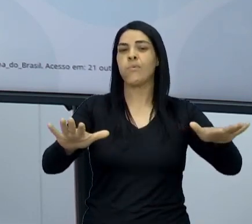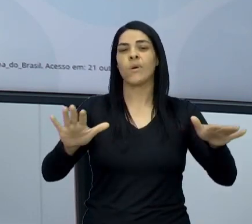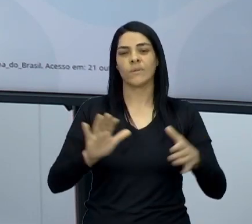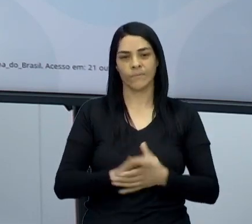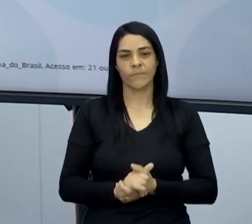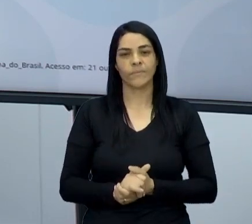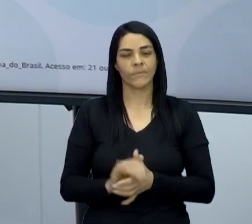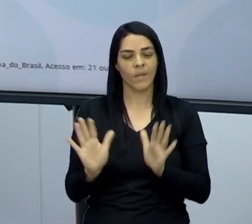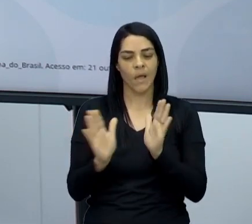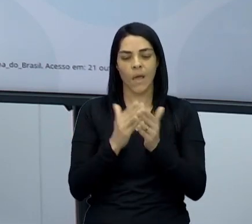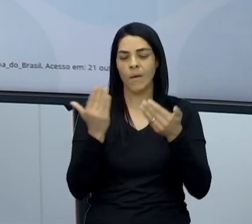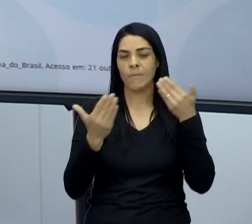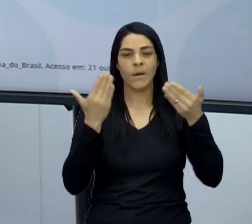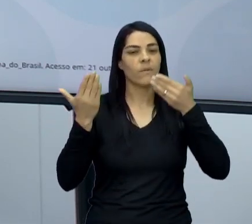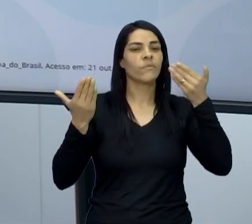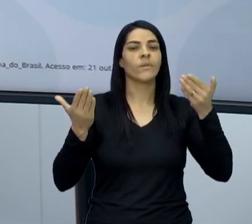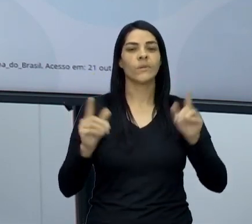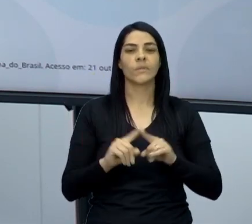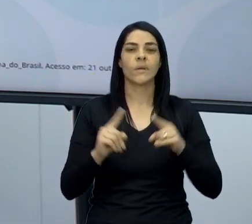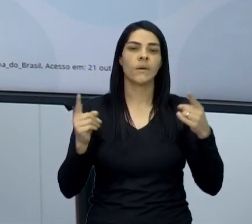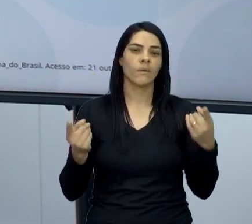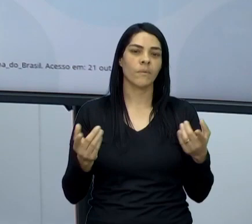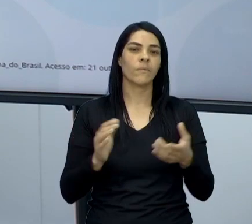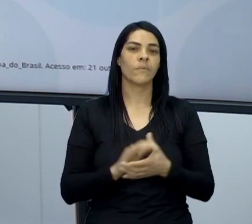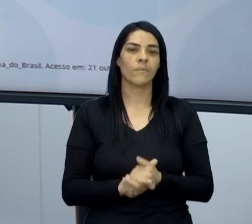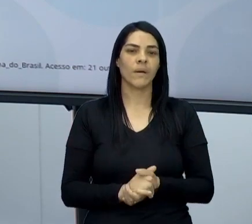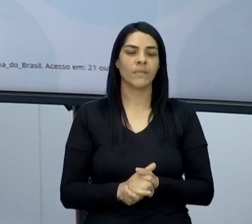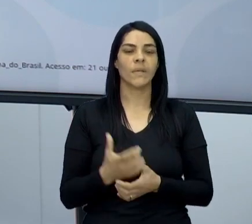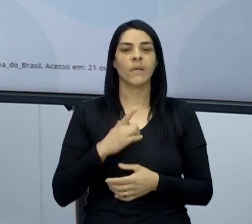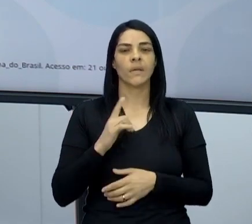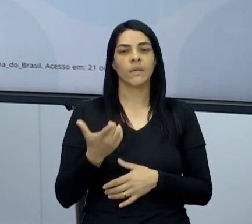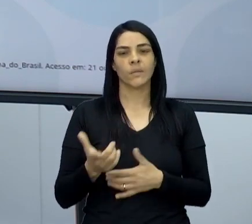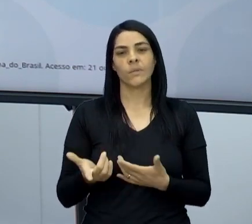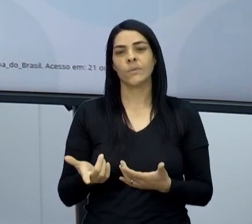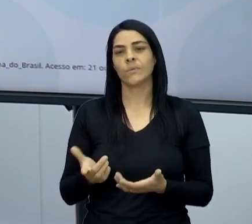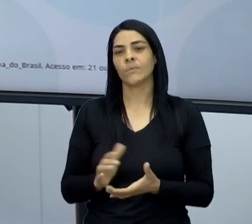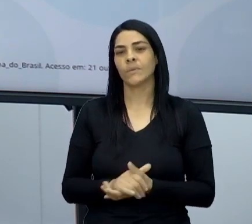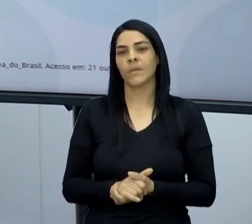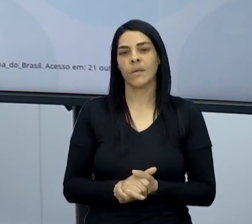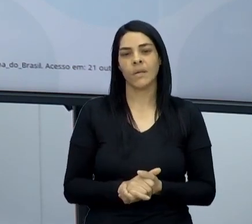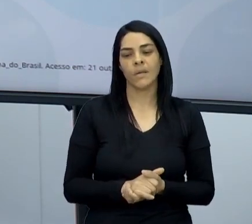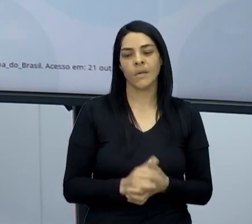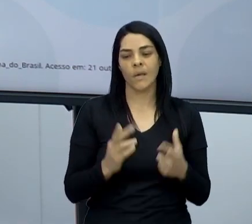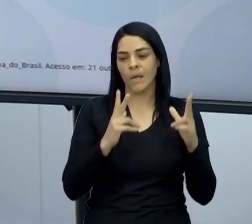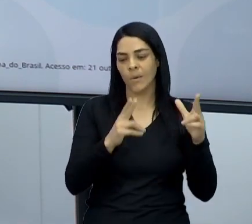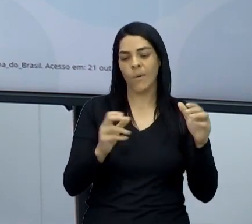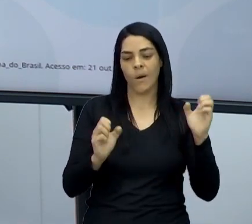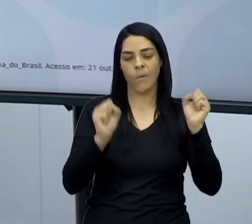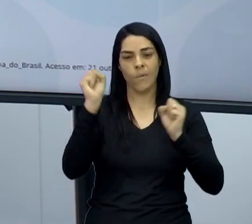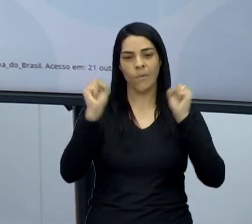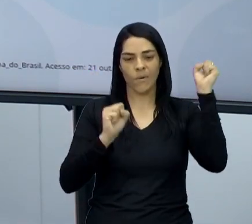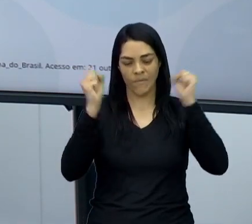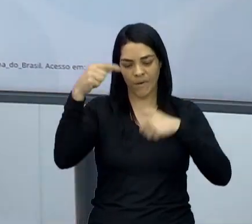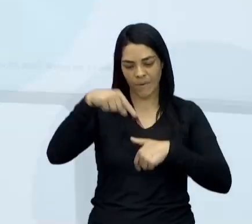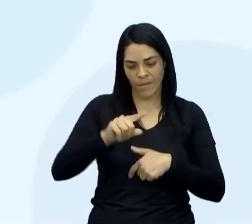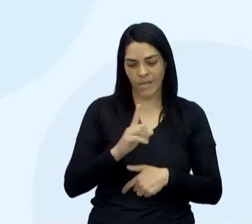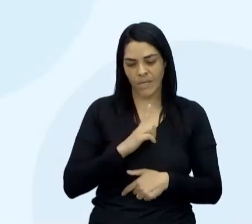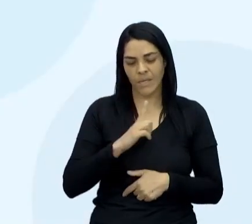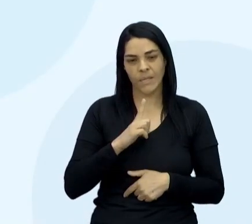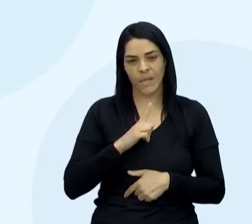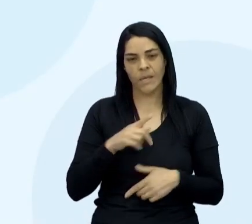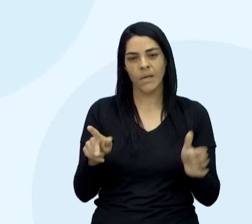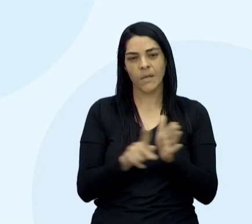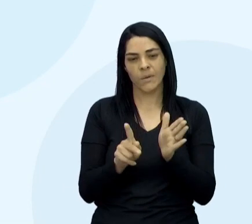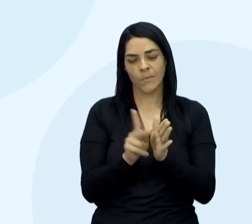hoje é maravilhoso, espetacular, mas nem de longe é a indústria que é o cinema norte-americano, certo? Aí, entre 1914